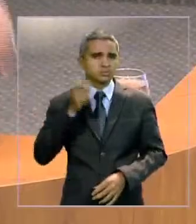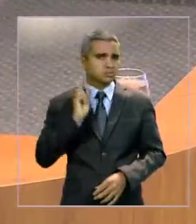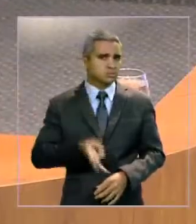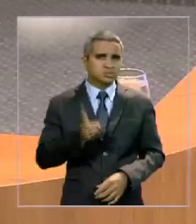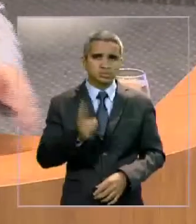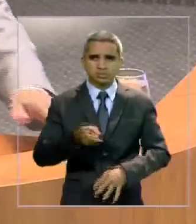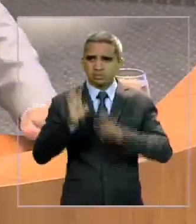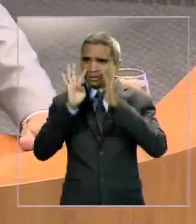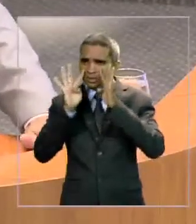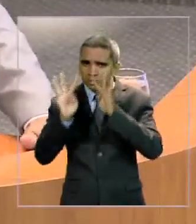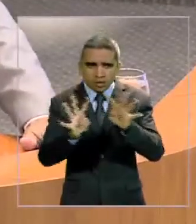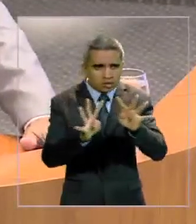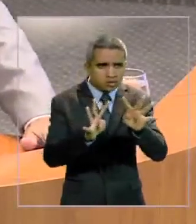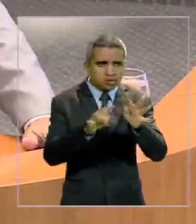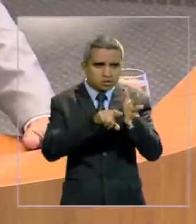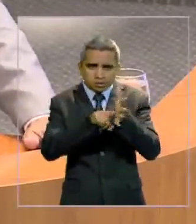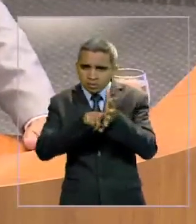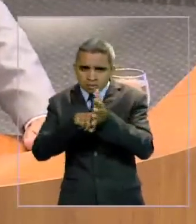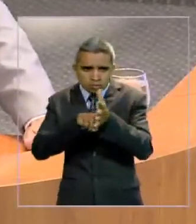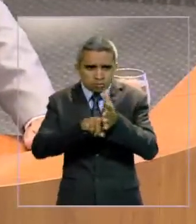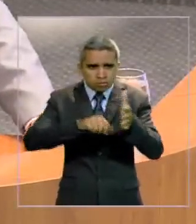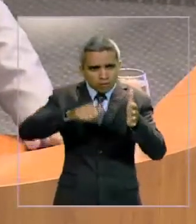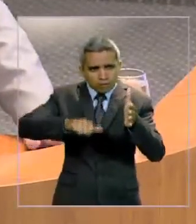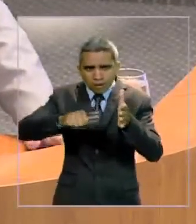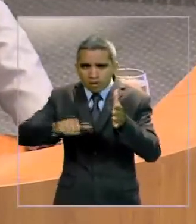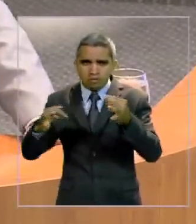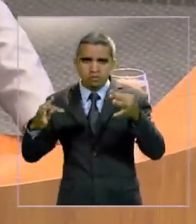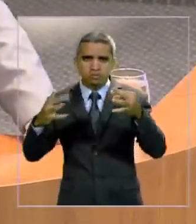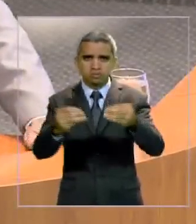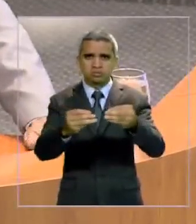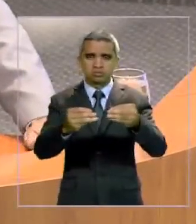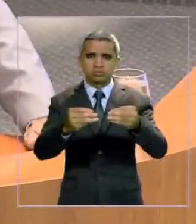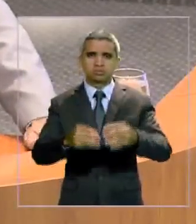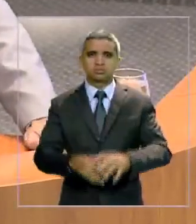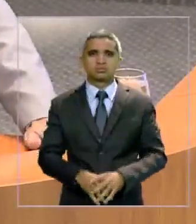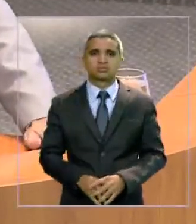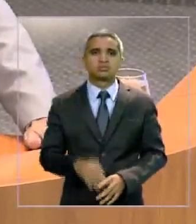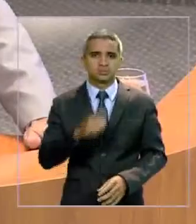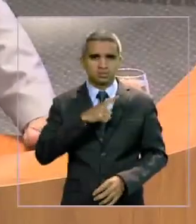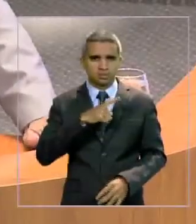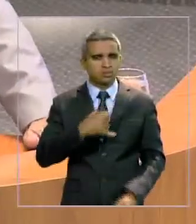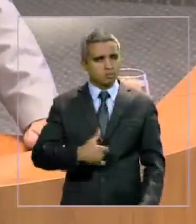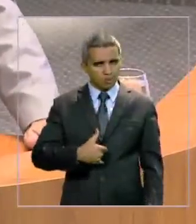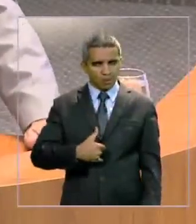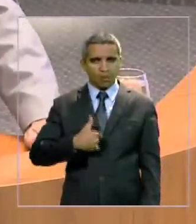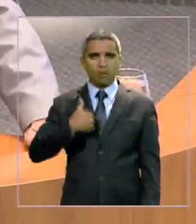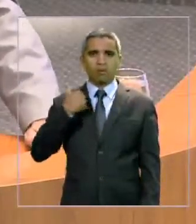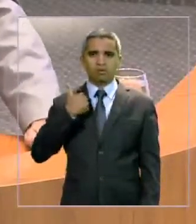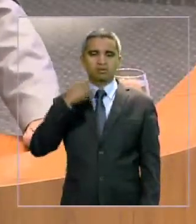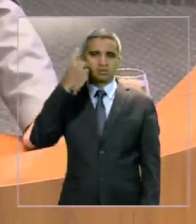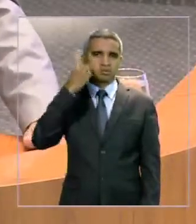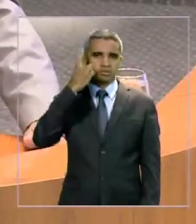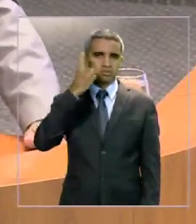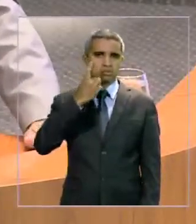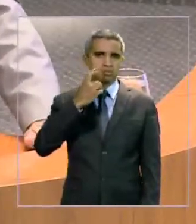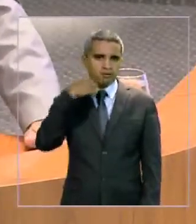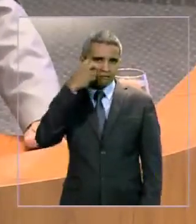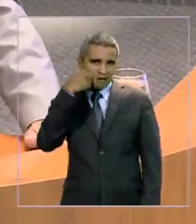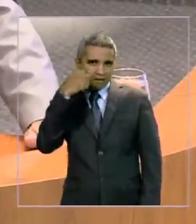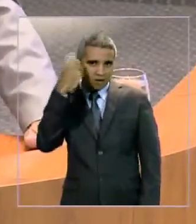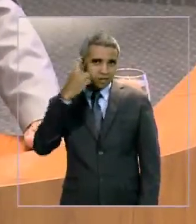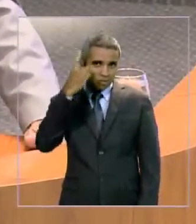constrangidos. Ao atravessar a avenida em frente à Assembleia Legislativa, nós não temos rampa, nós temos escadas. O cadeirante tem que percorrer